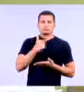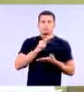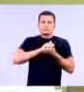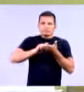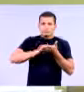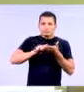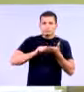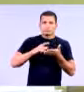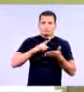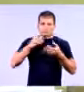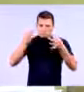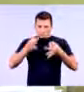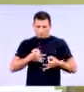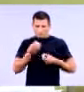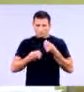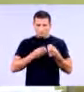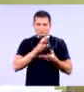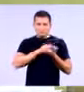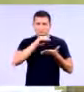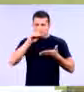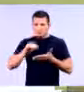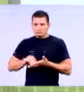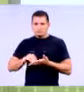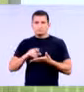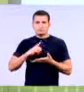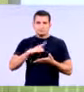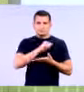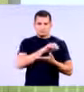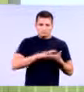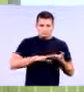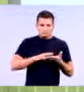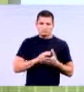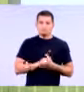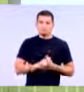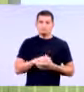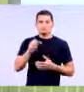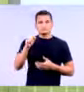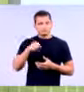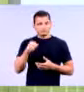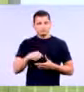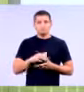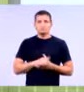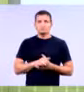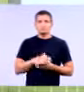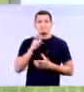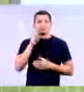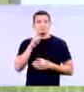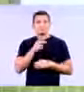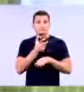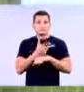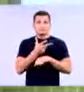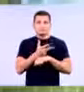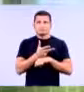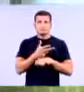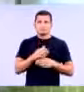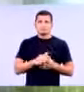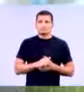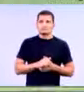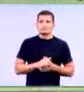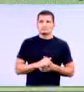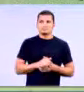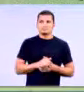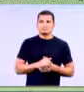de fazer essa transcrição? Sim, conforme as observações que nós vimos no vídeo, e basta que